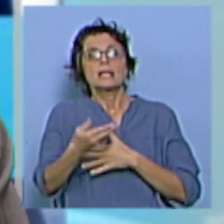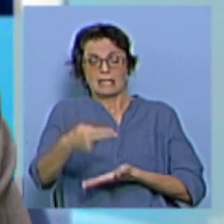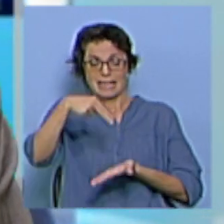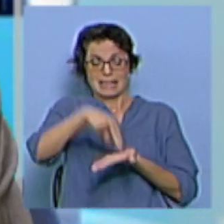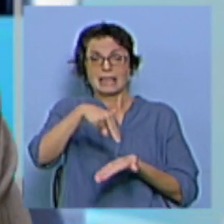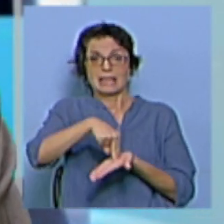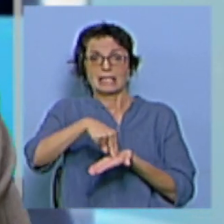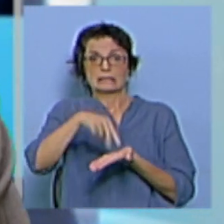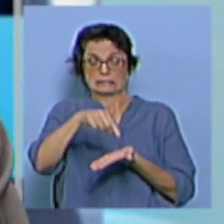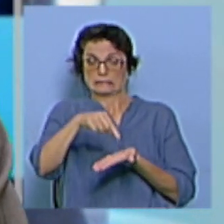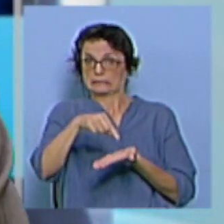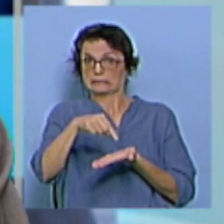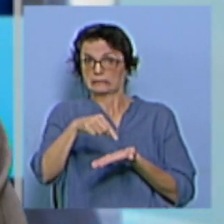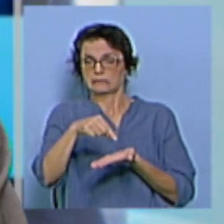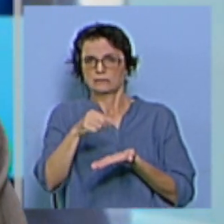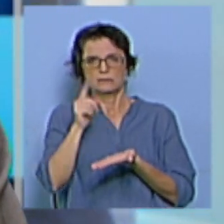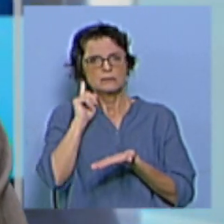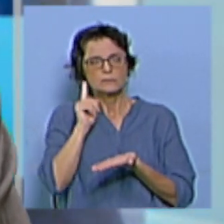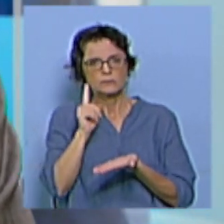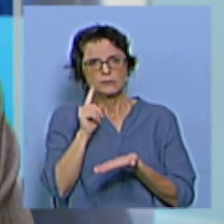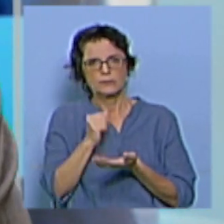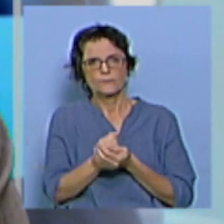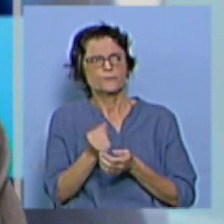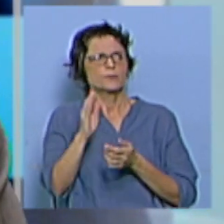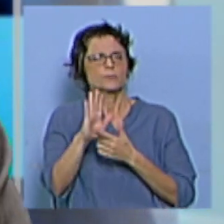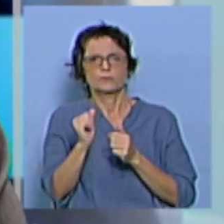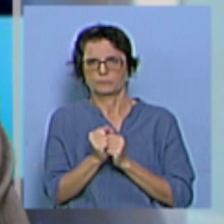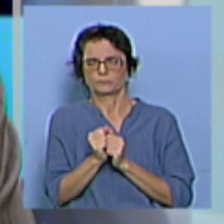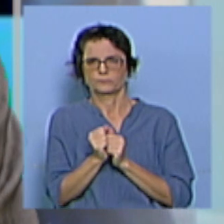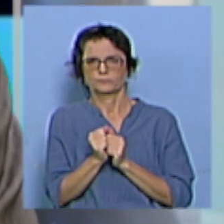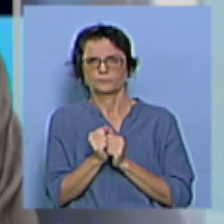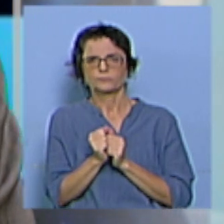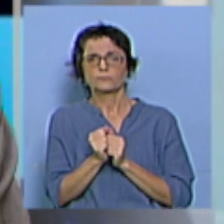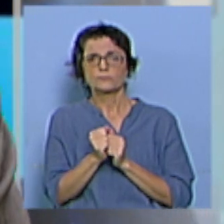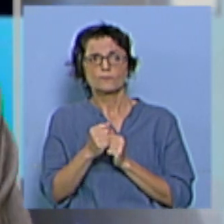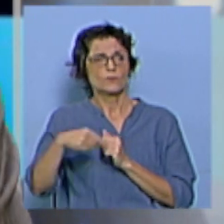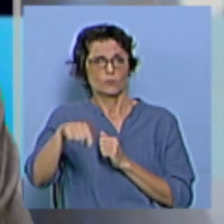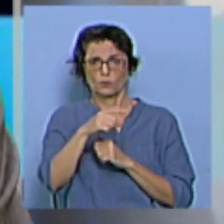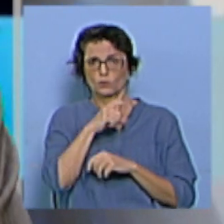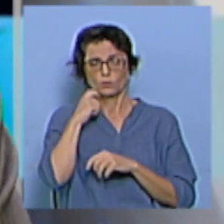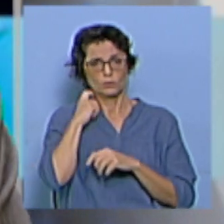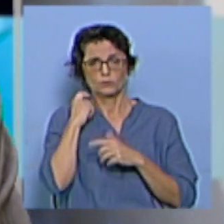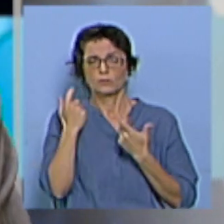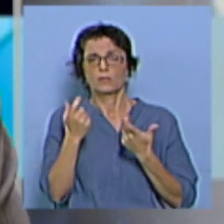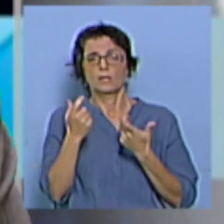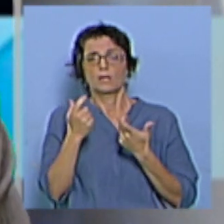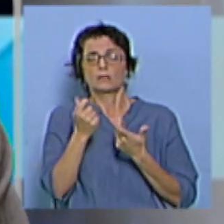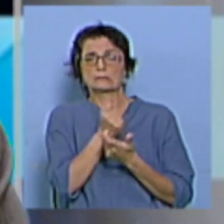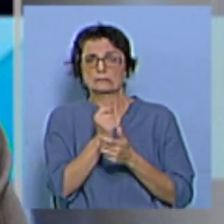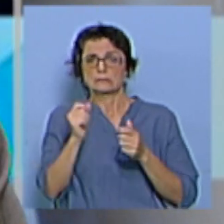presença, eu quero aqui recordar uma iniciativa que nós tivemos como capelania, que foi aquela